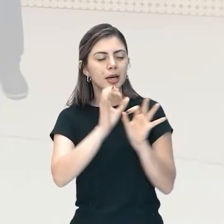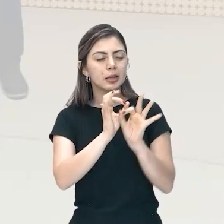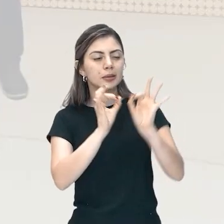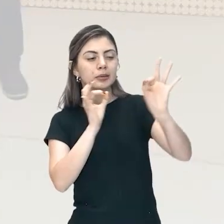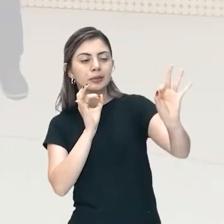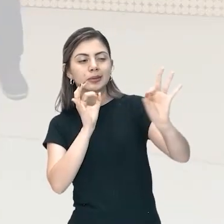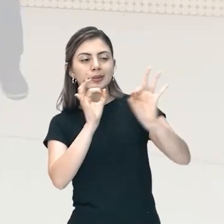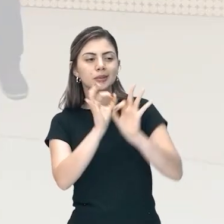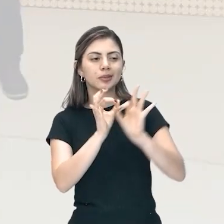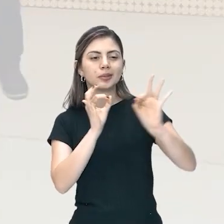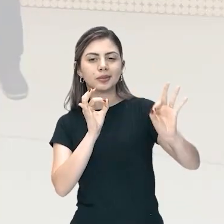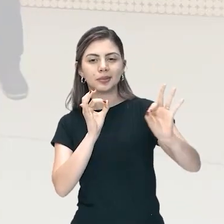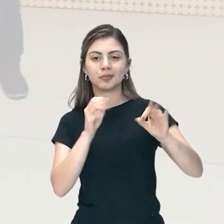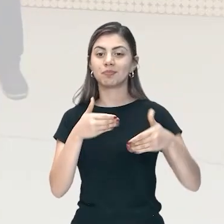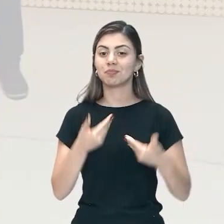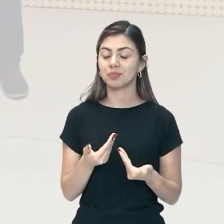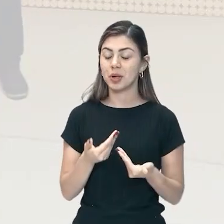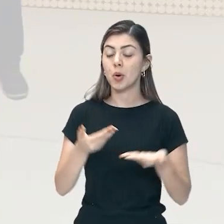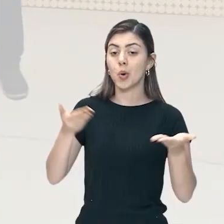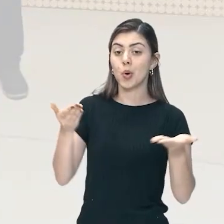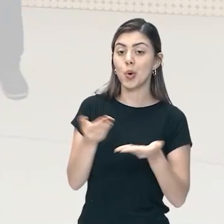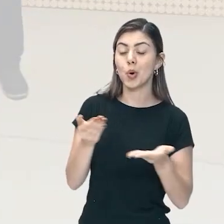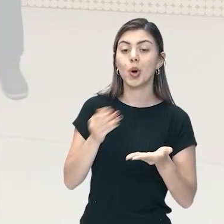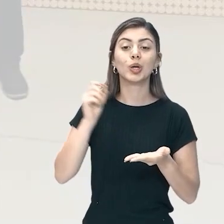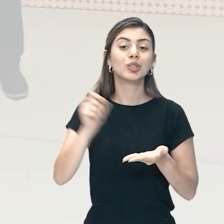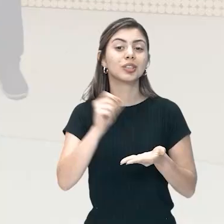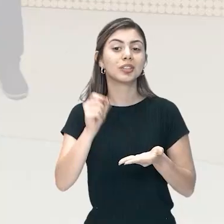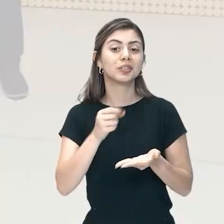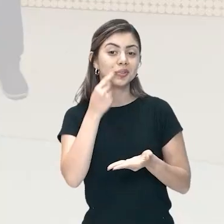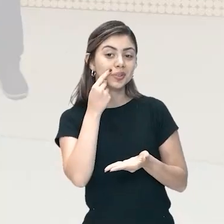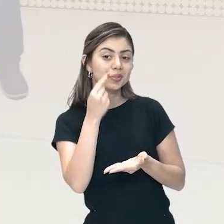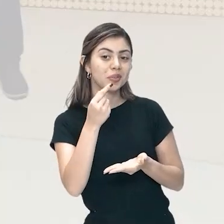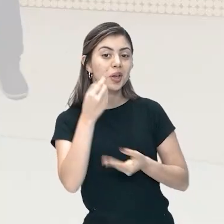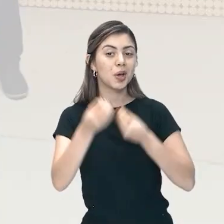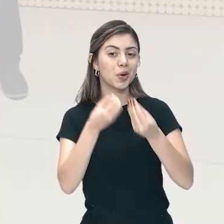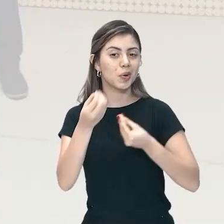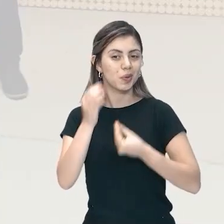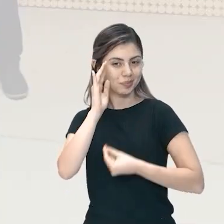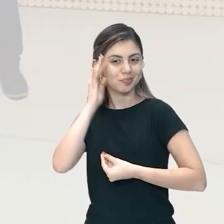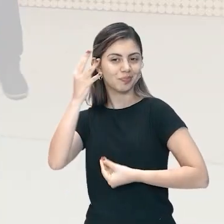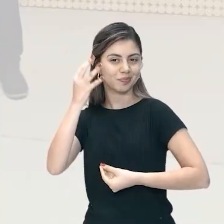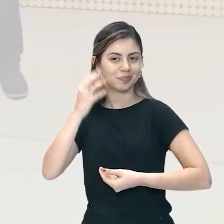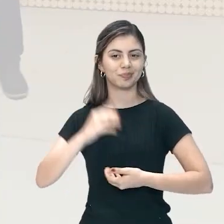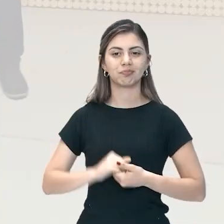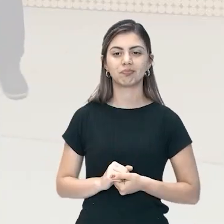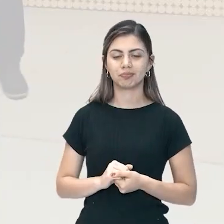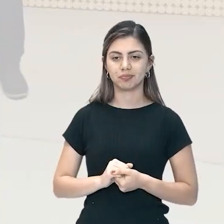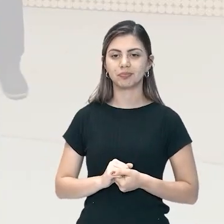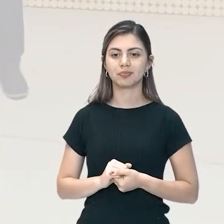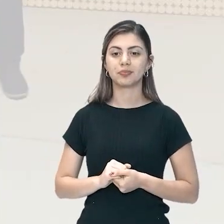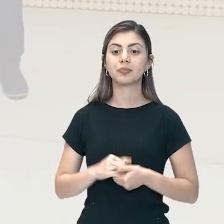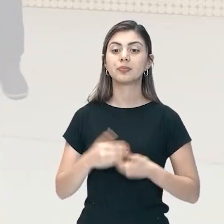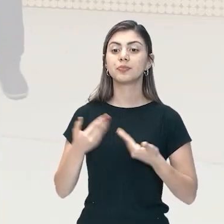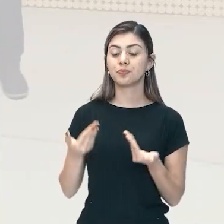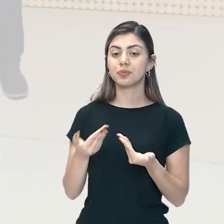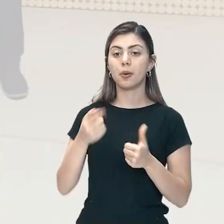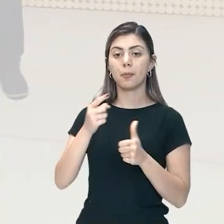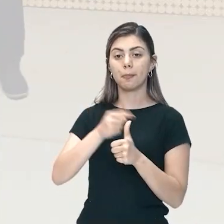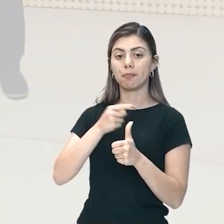de visão. Porque hoje nós vamos ver como resolver esse problema. E para isso, eu